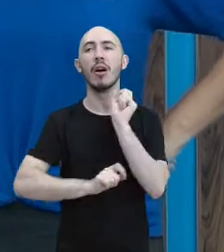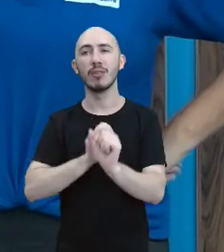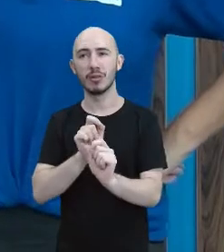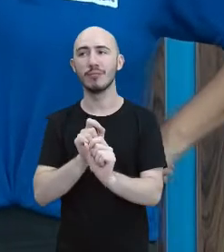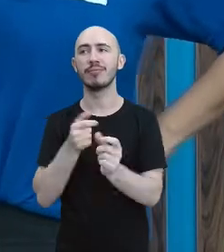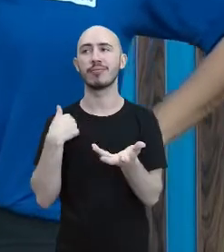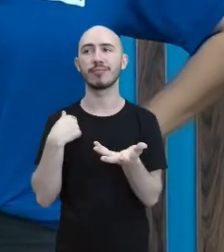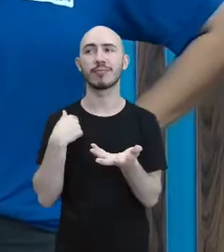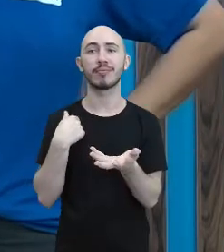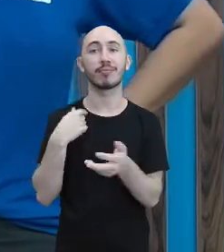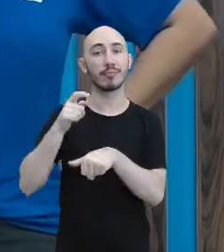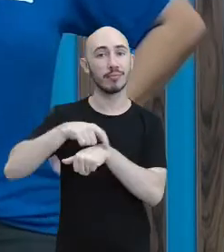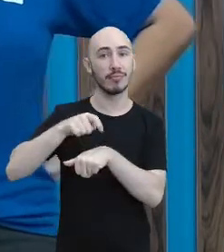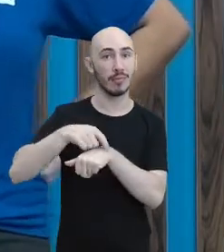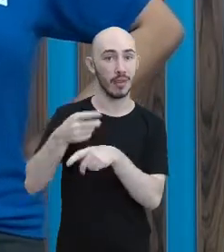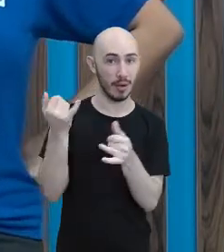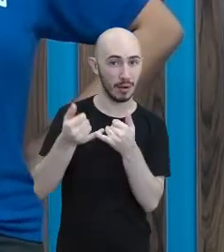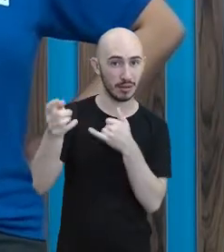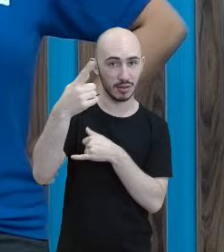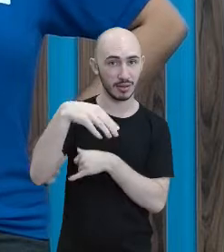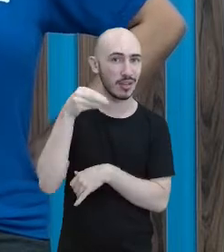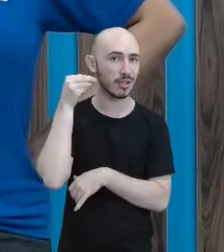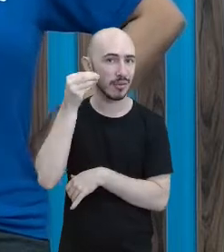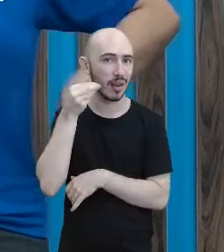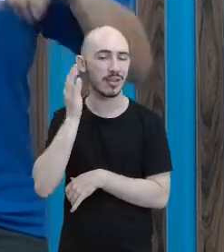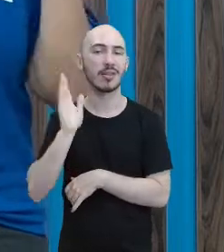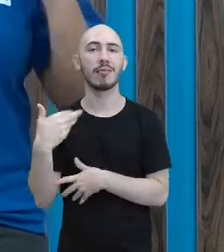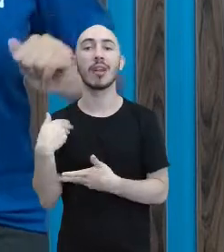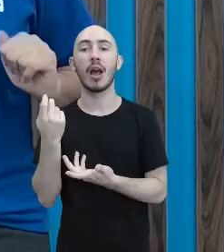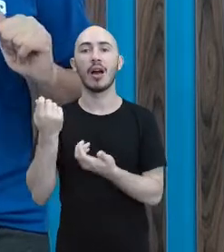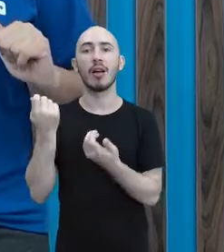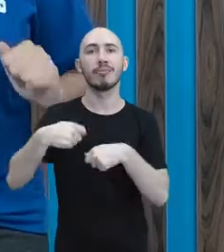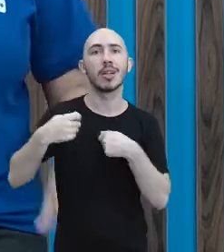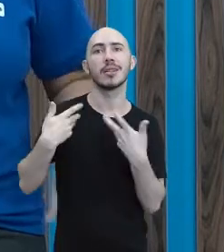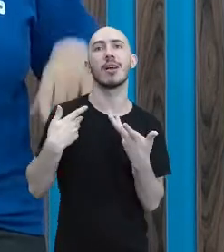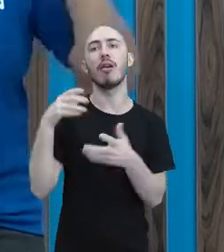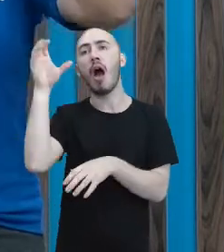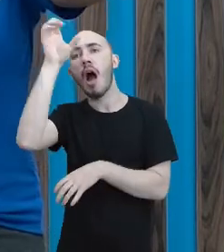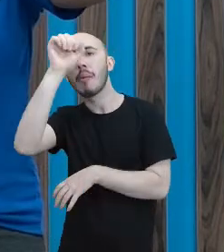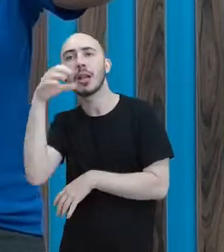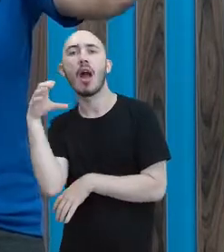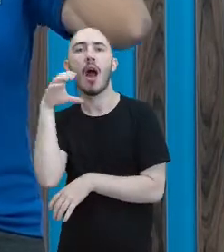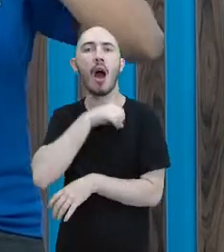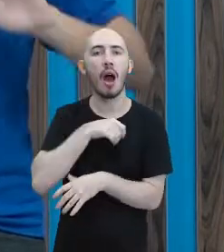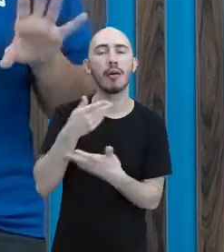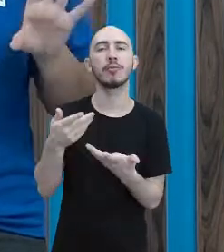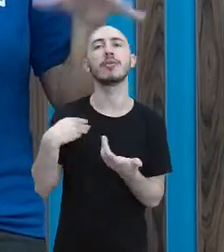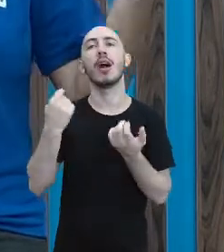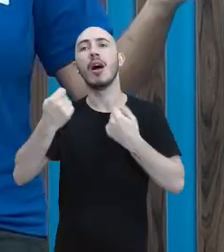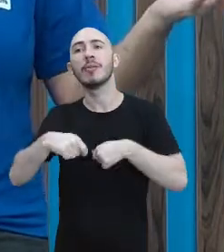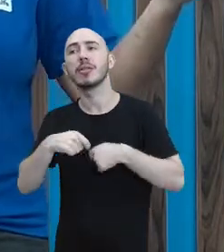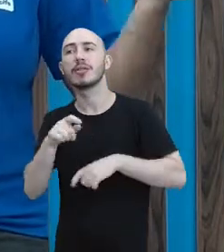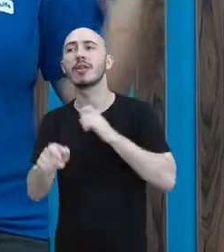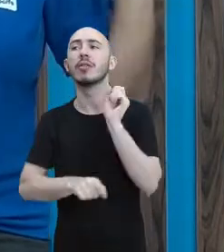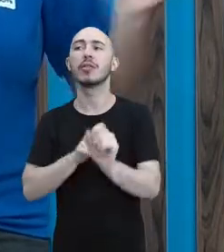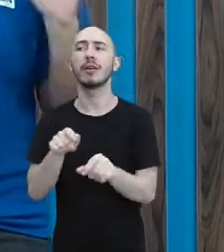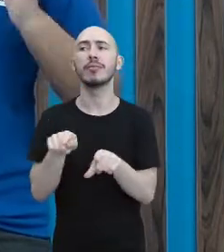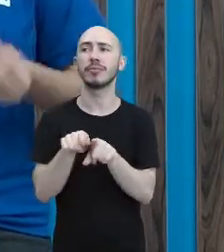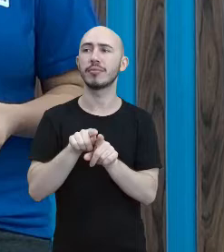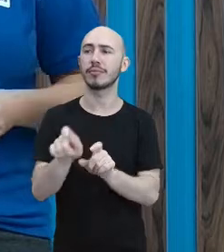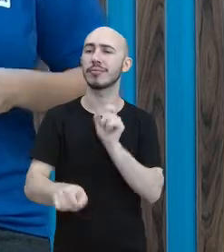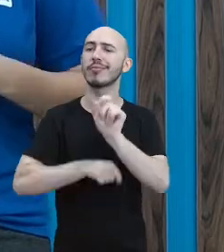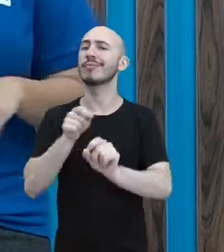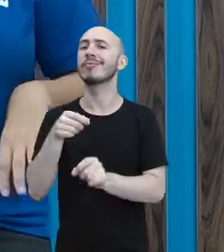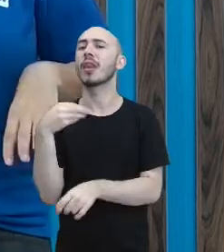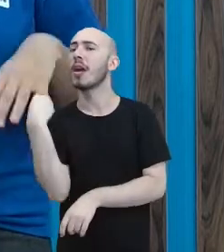vocês já passaram por uma situação semelhante de precisar aprender algo na pressa, de precisar até mesmo aprender a